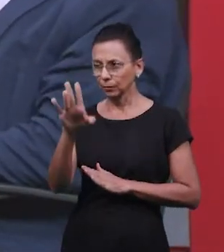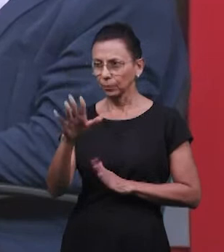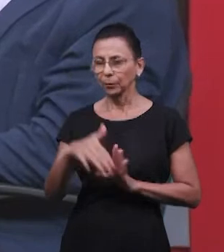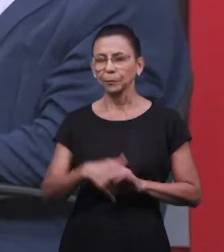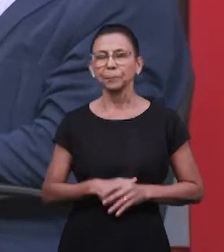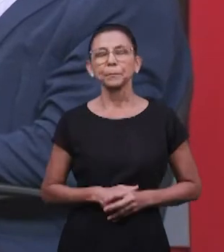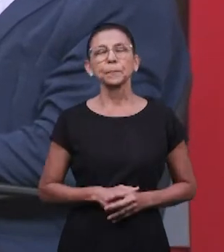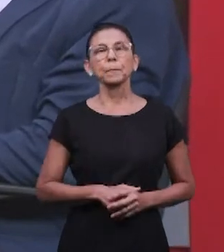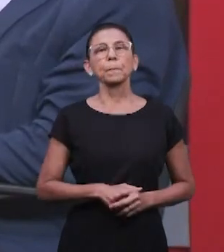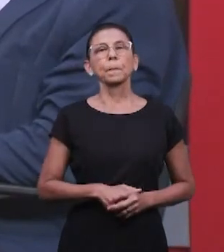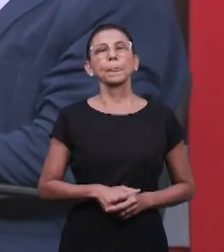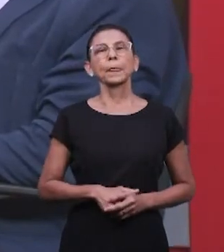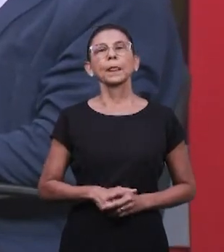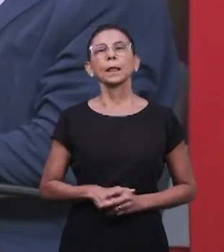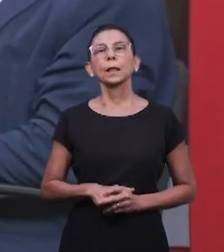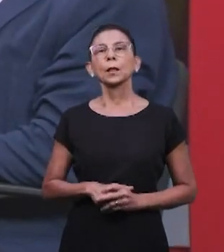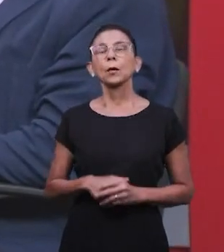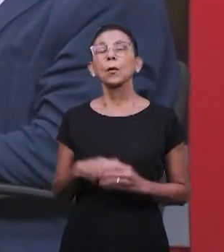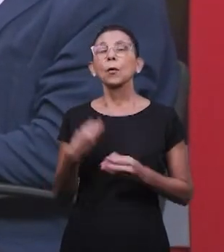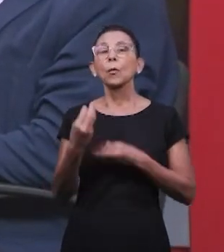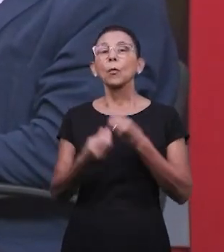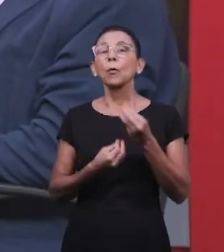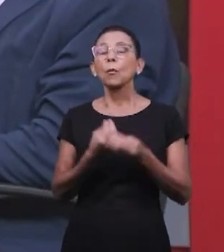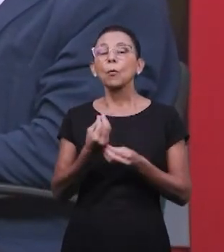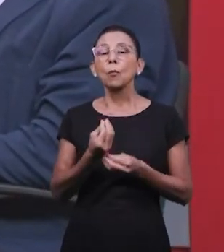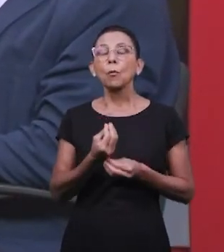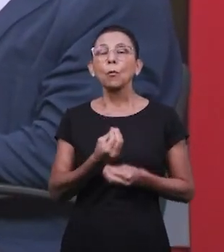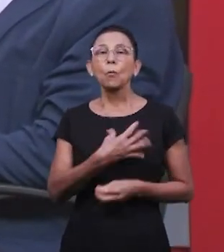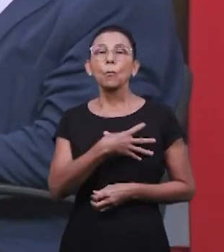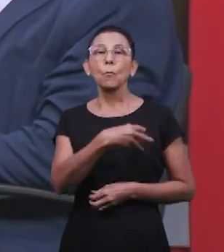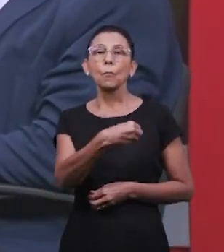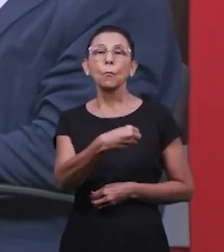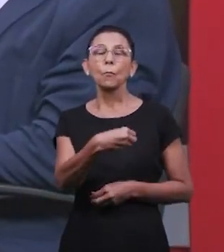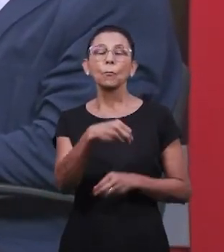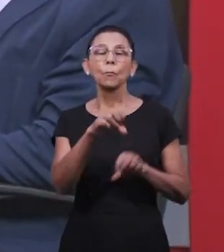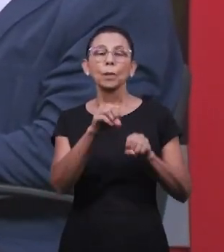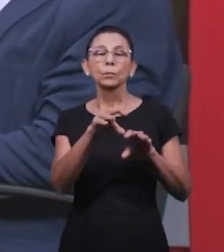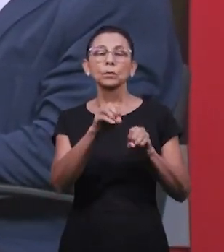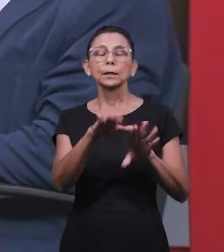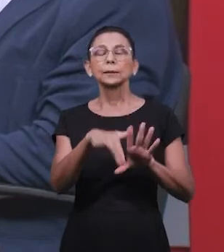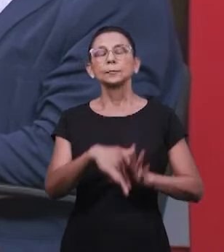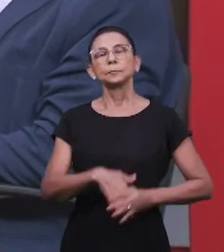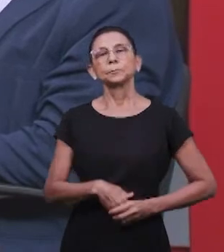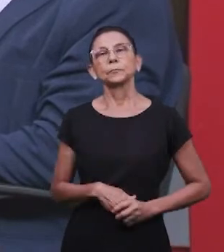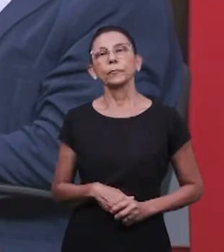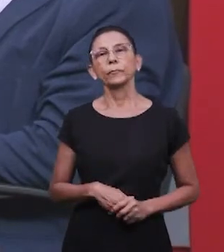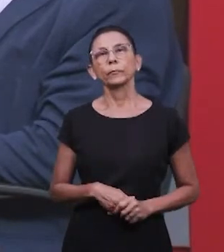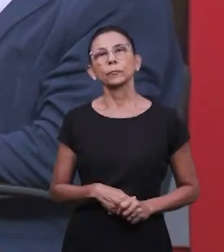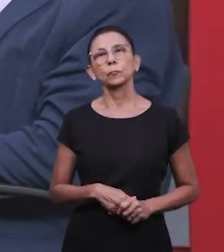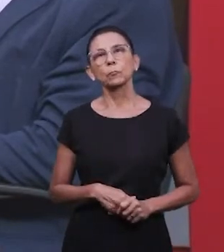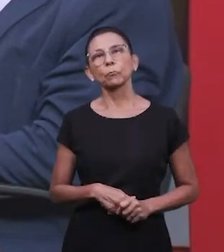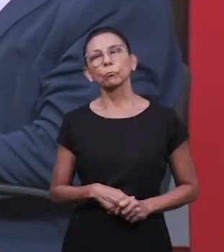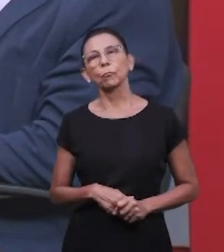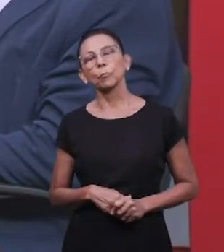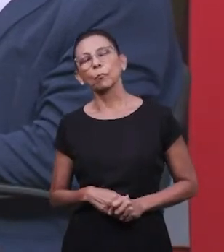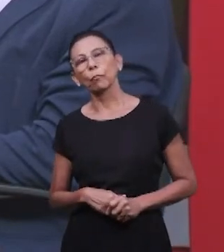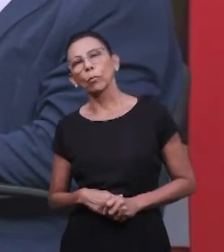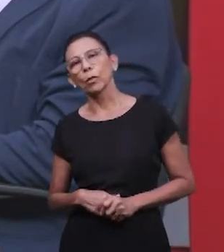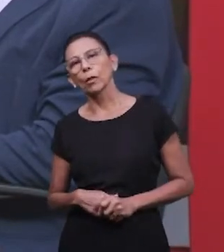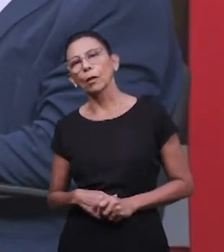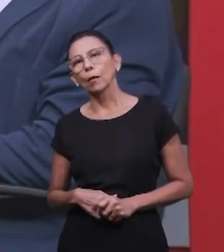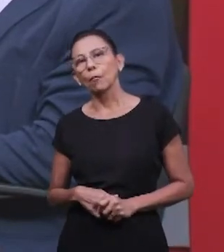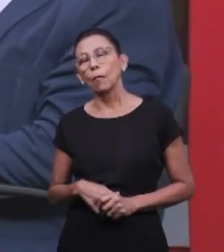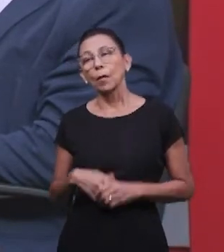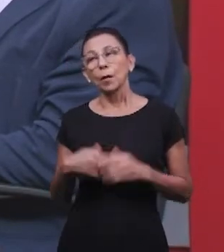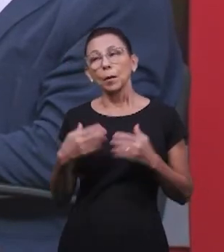os recursos para educar. O exemplo, ele pode deseducar, ou seja, ele pode fazer exatamente